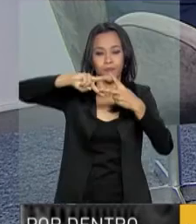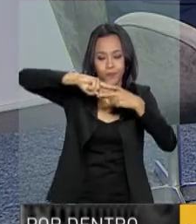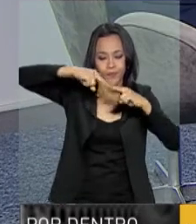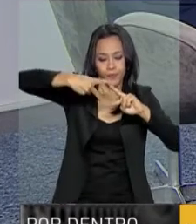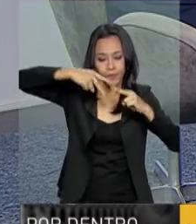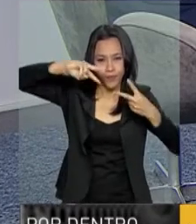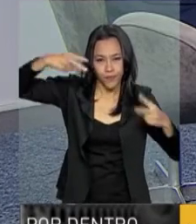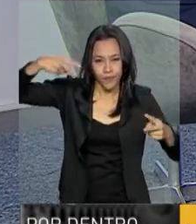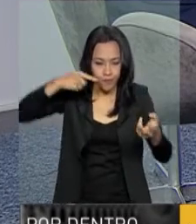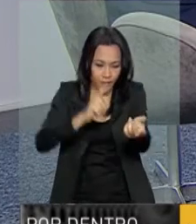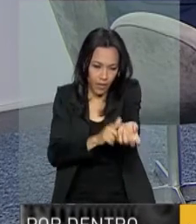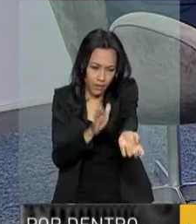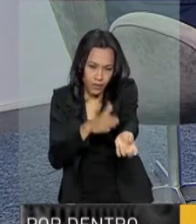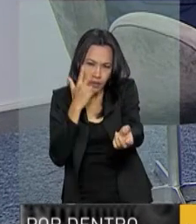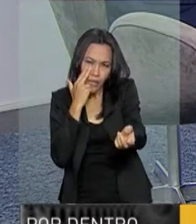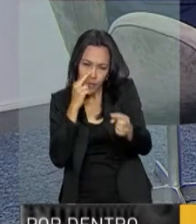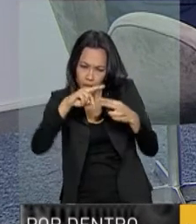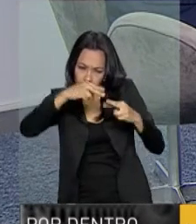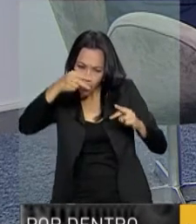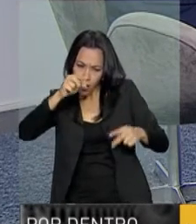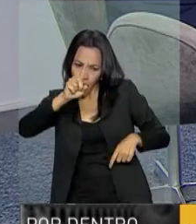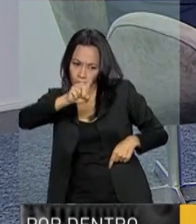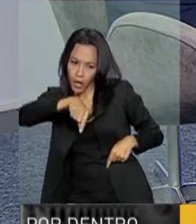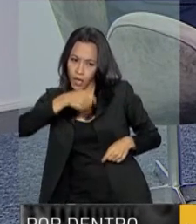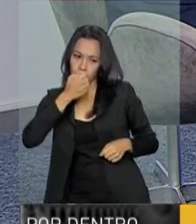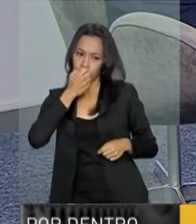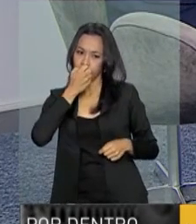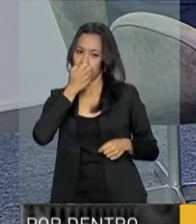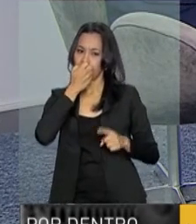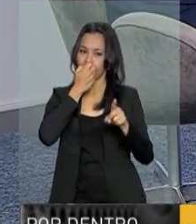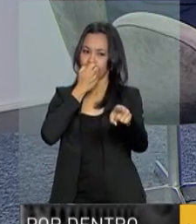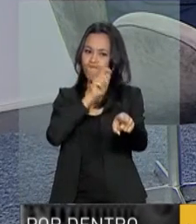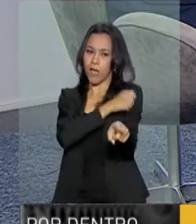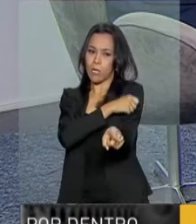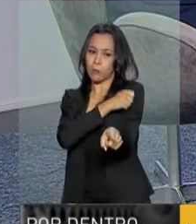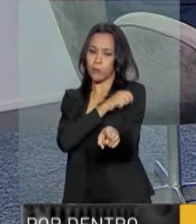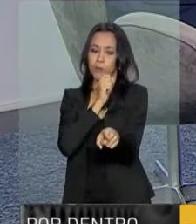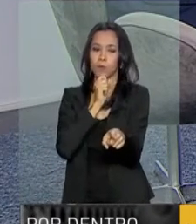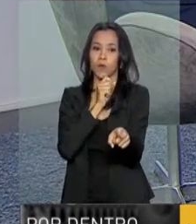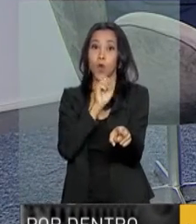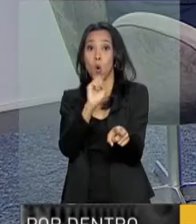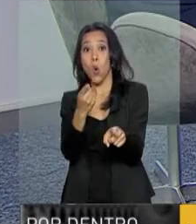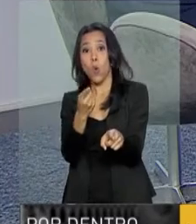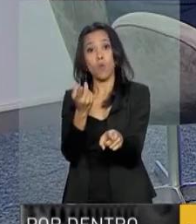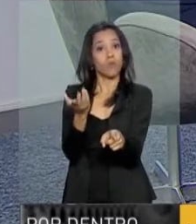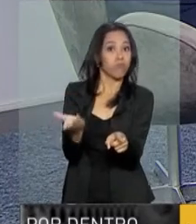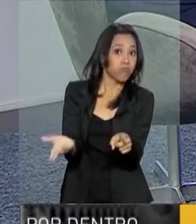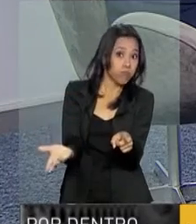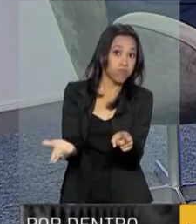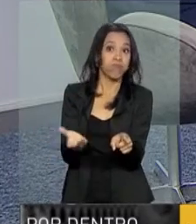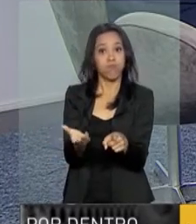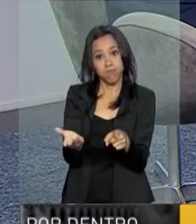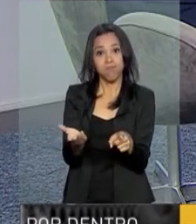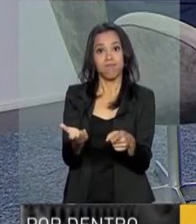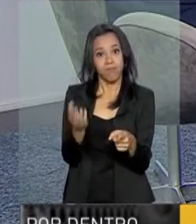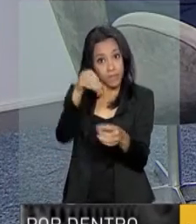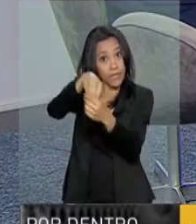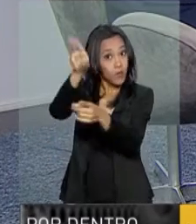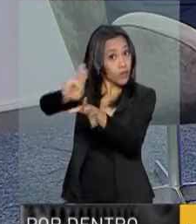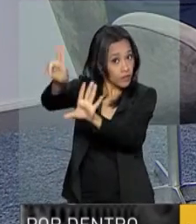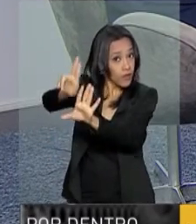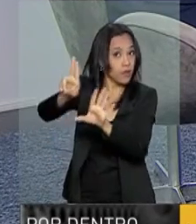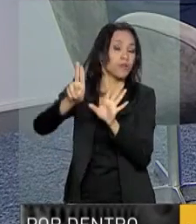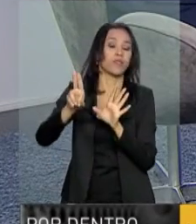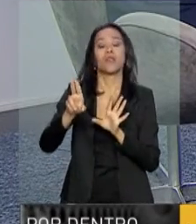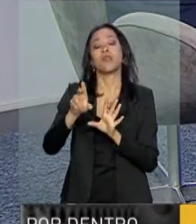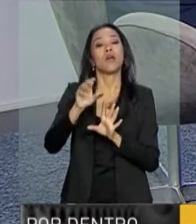traços então nós ali verificamos realmente se o aluno que o aluno no caso da Universidade